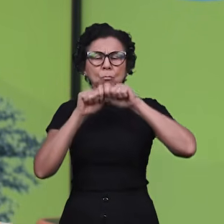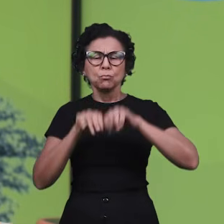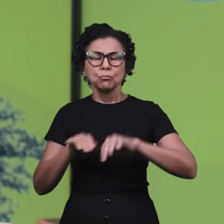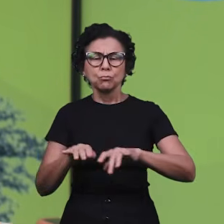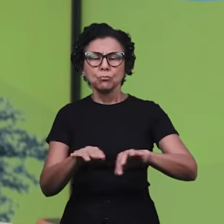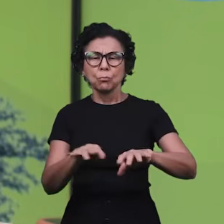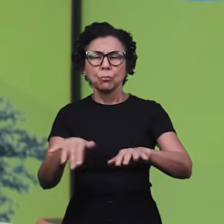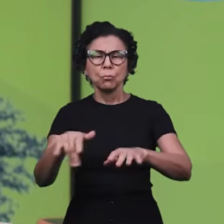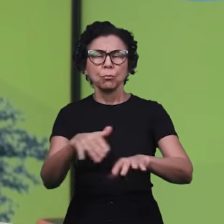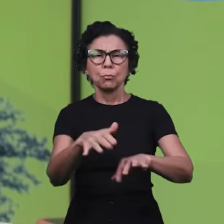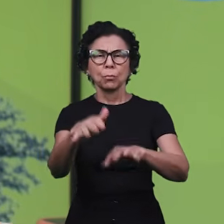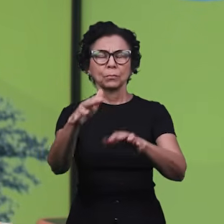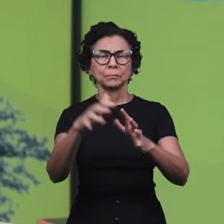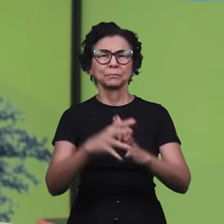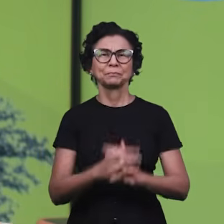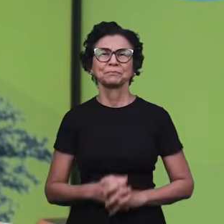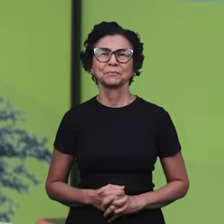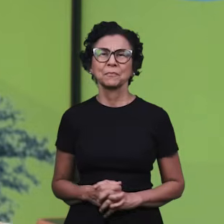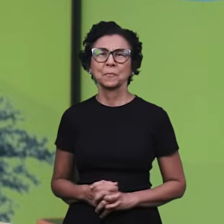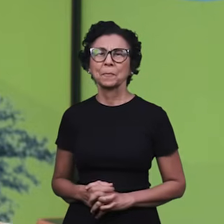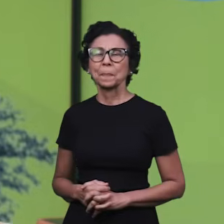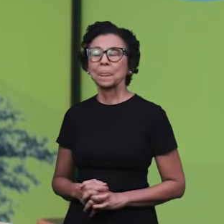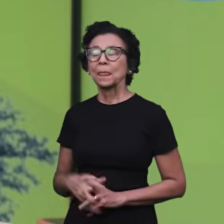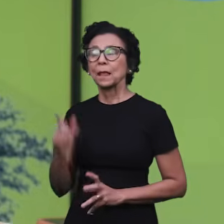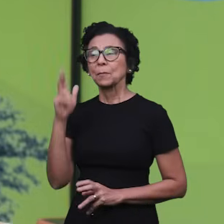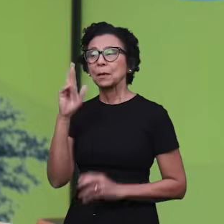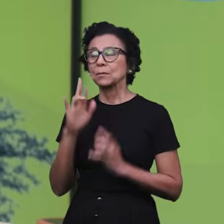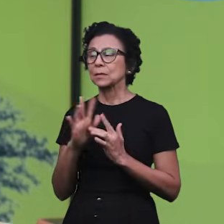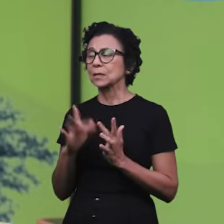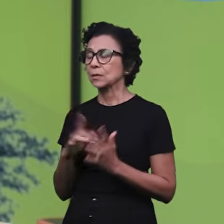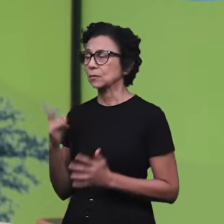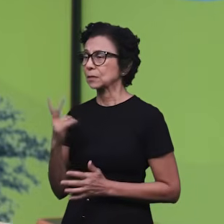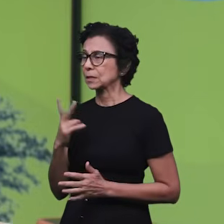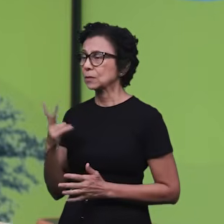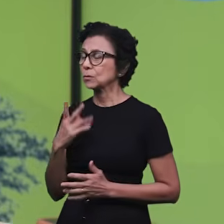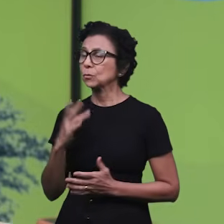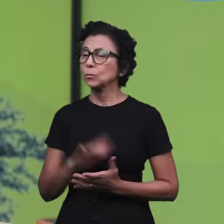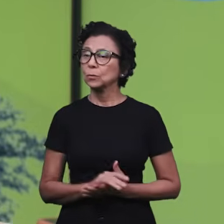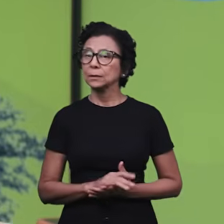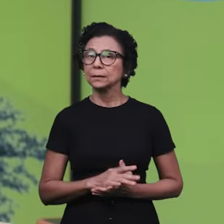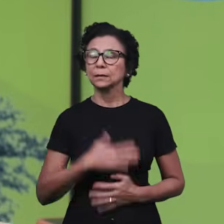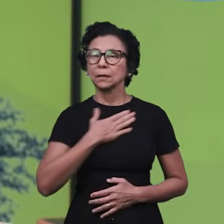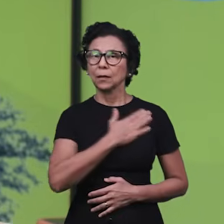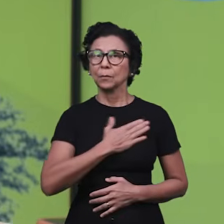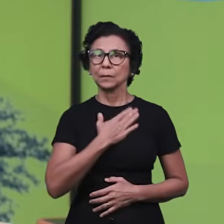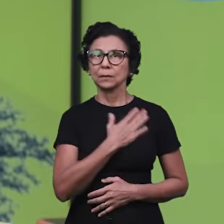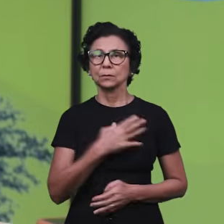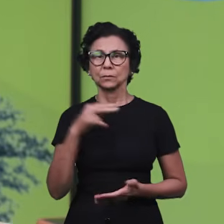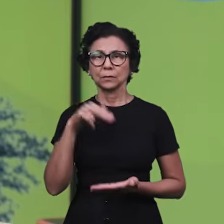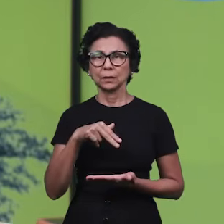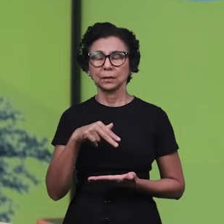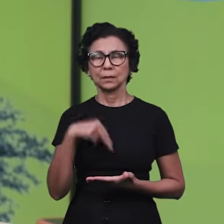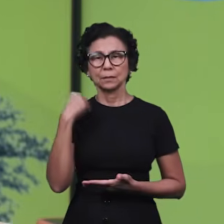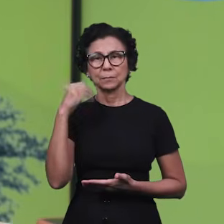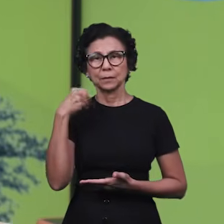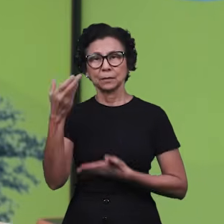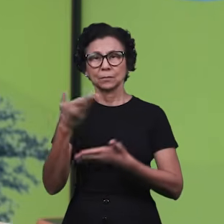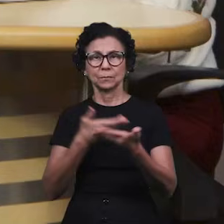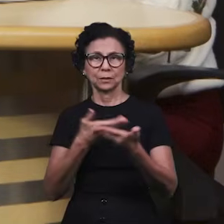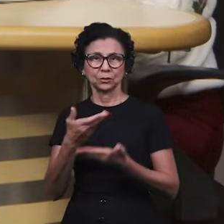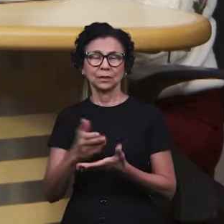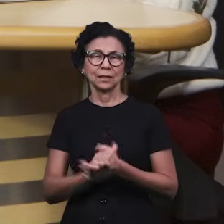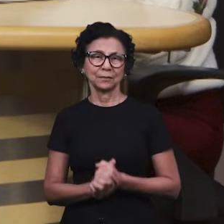neste propósito, que é a orientação às famílias e também compartilhar das experiências que temos vivido com o Senhor ali no